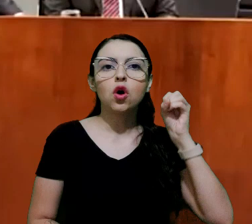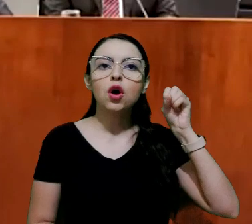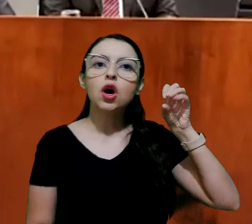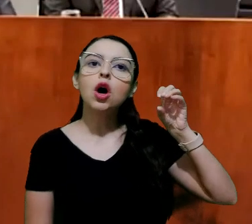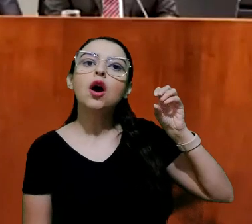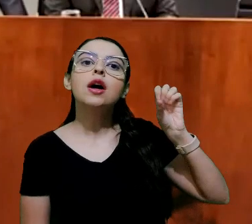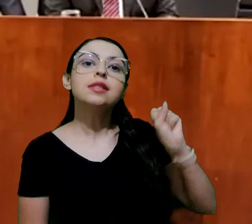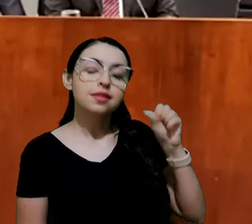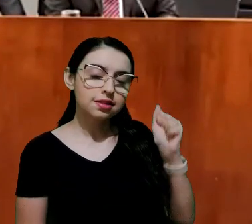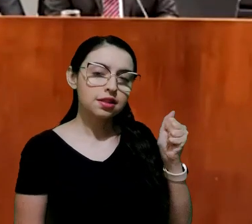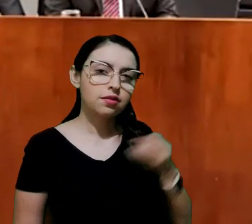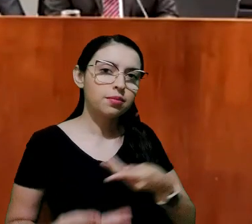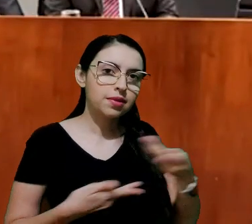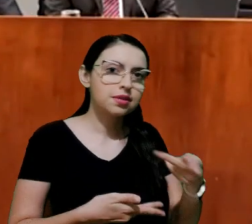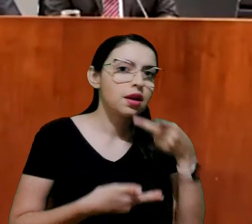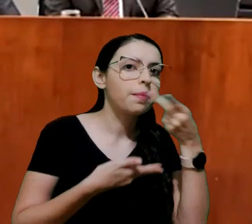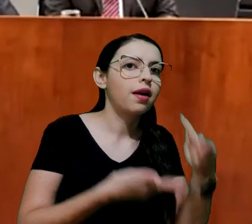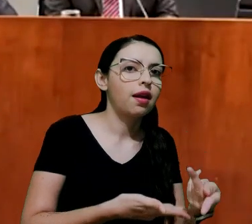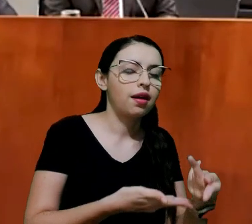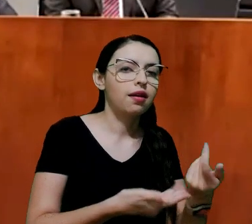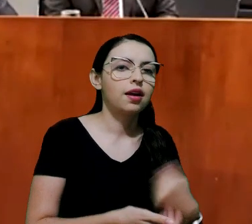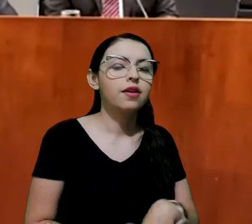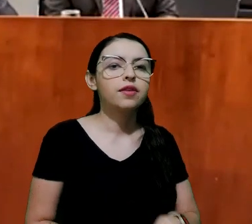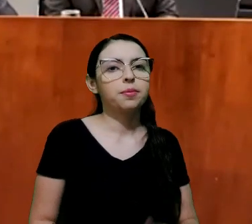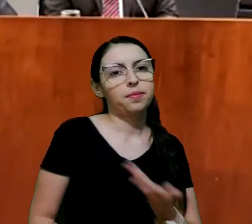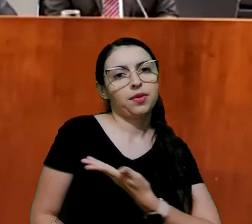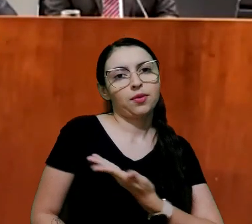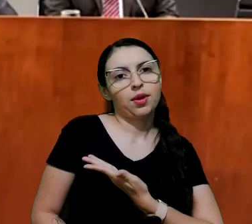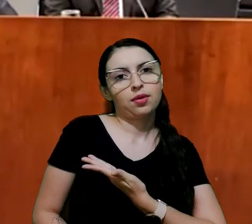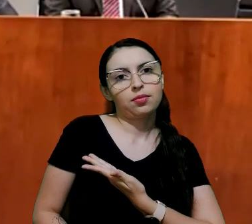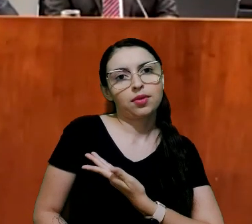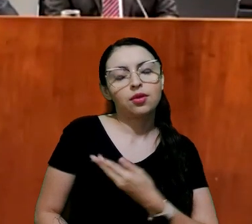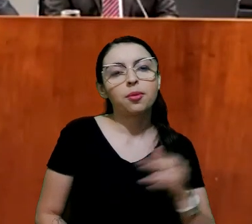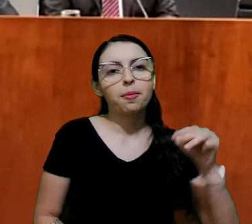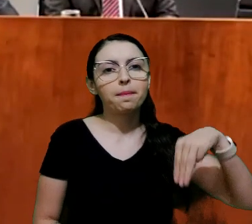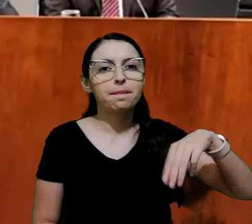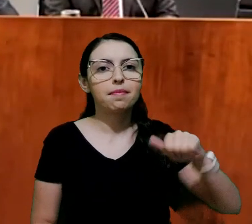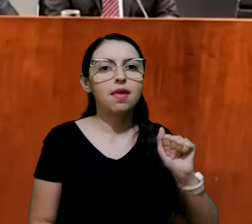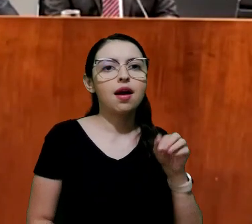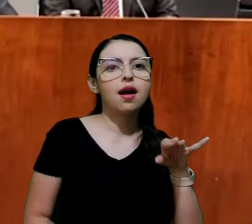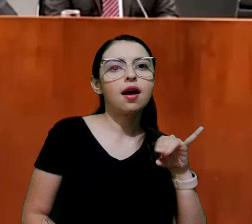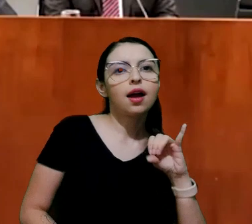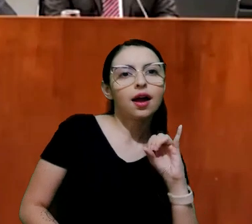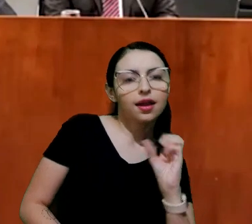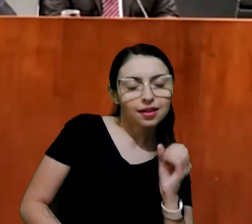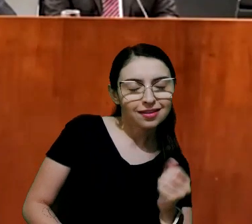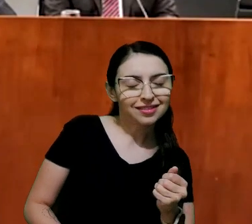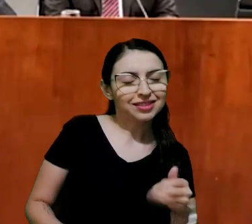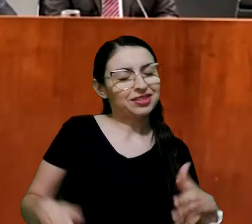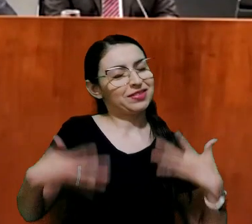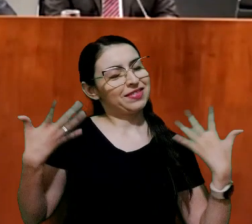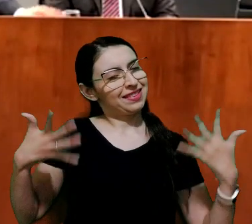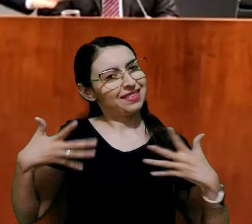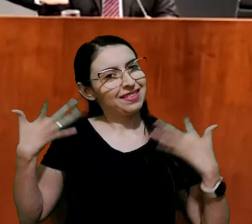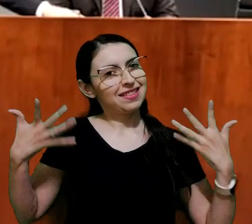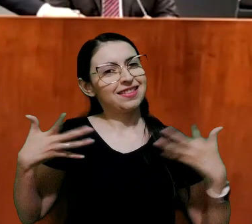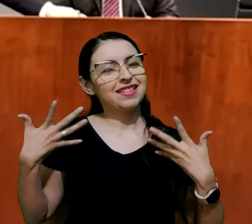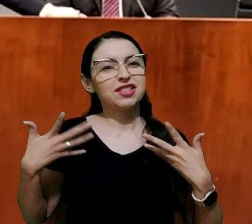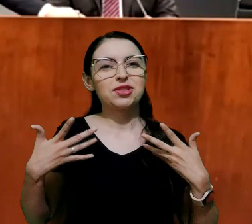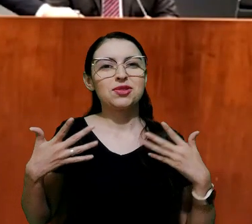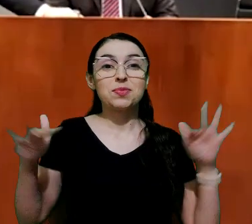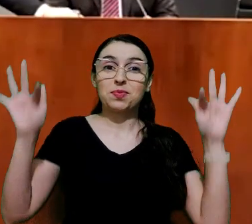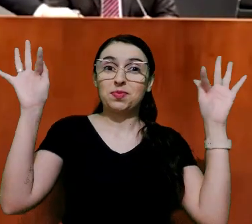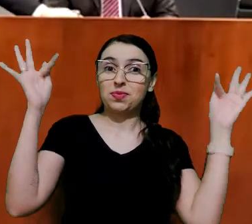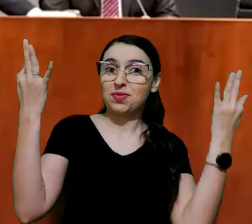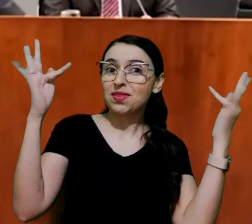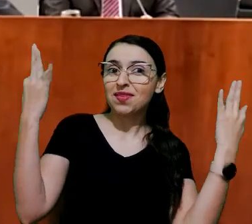querido amigo, desembargador federal Mairan Maia, que hoje está radiante pela festa de ontem à noite, quando o